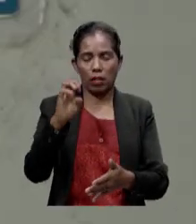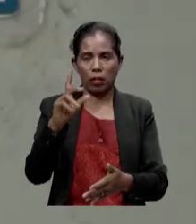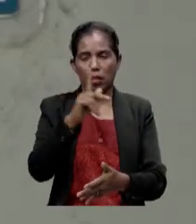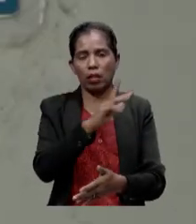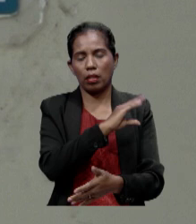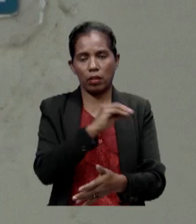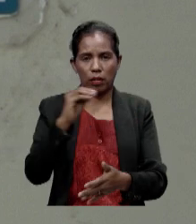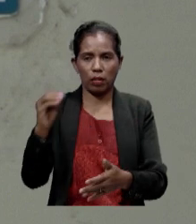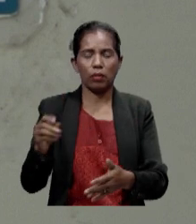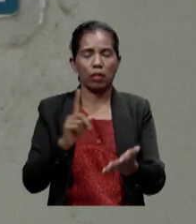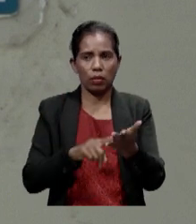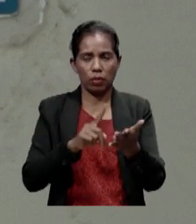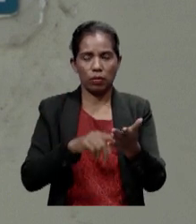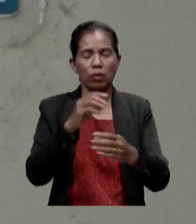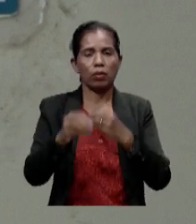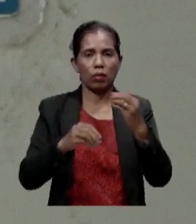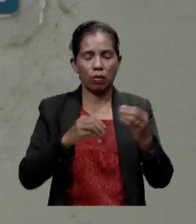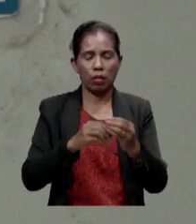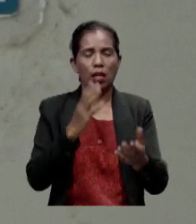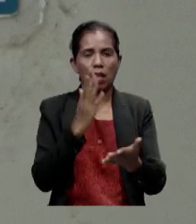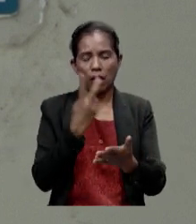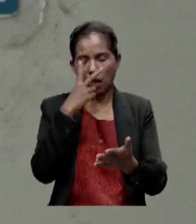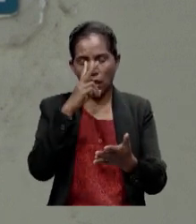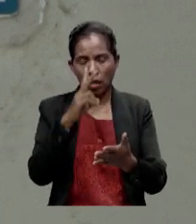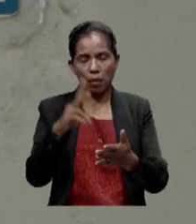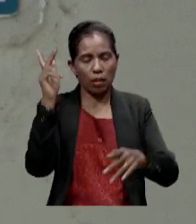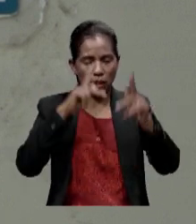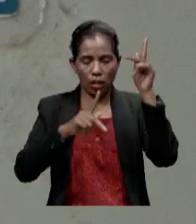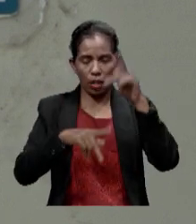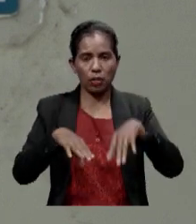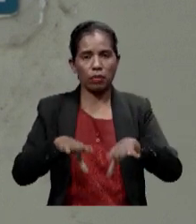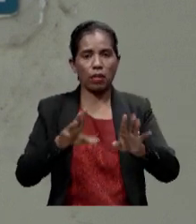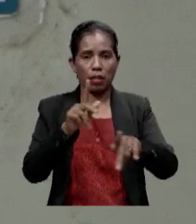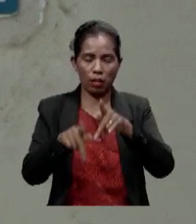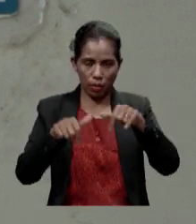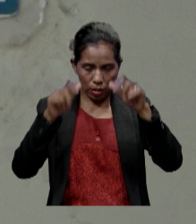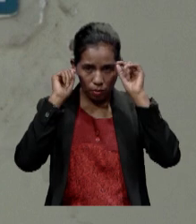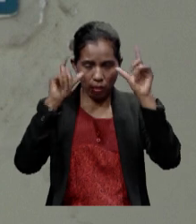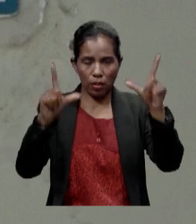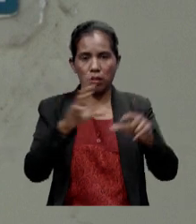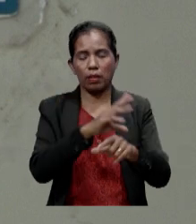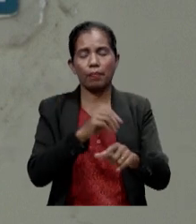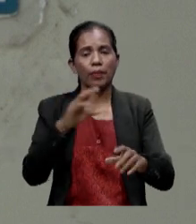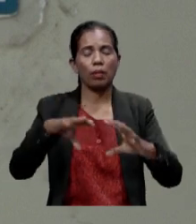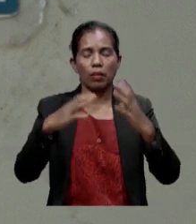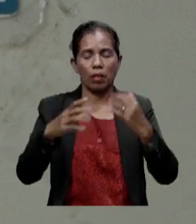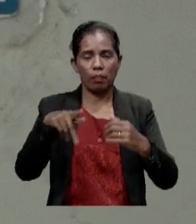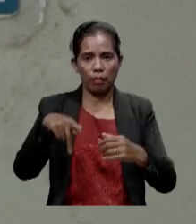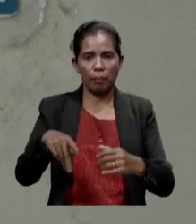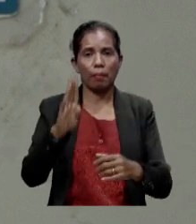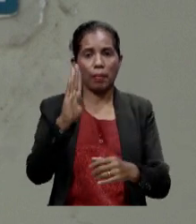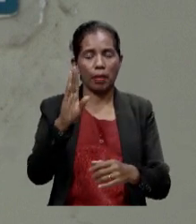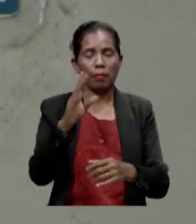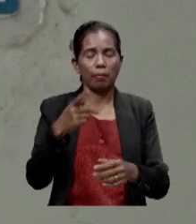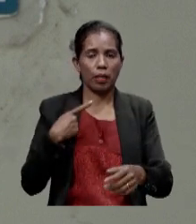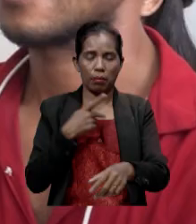Cooperação, onde discute medida de prevenção para caso de tráfico humano e a Timor-Leste. Comissão B, Parlamento Nacional, halo iniciativa,